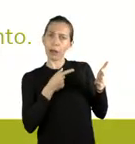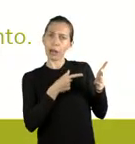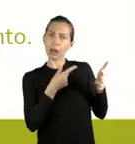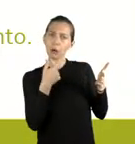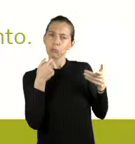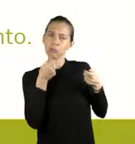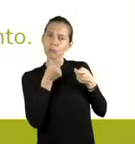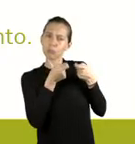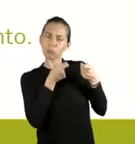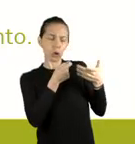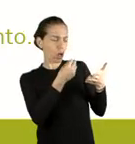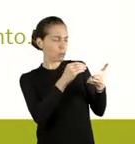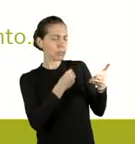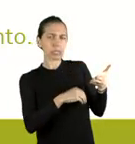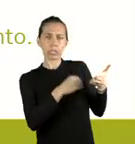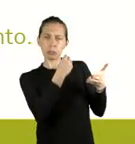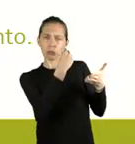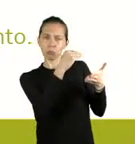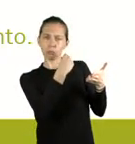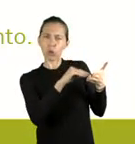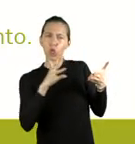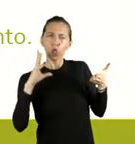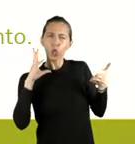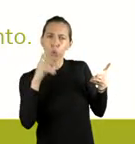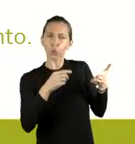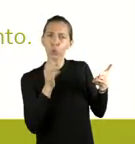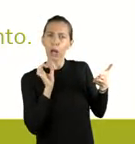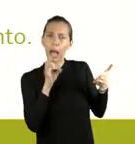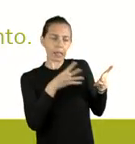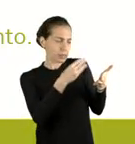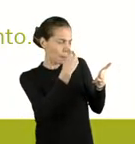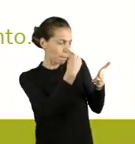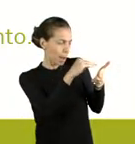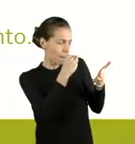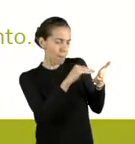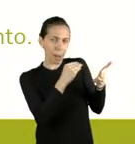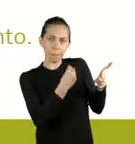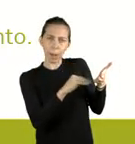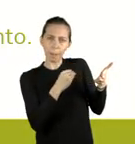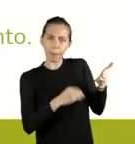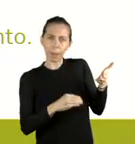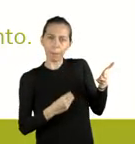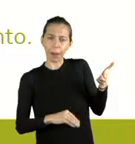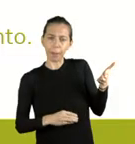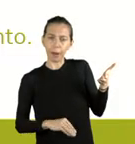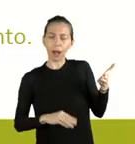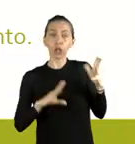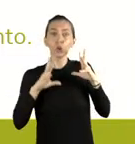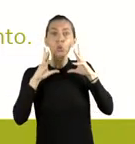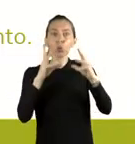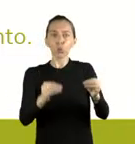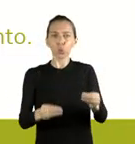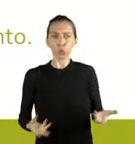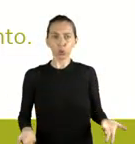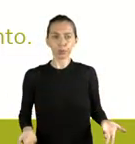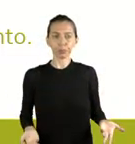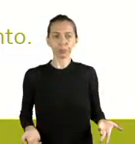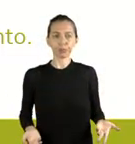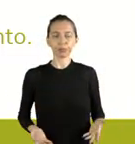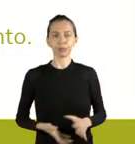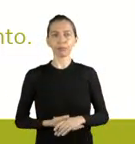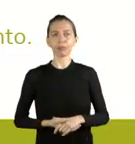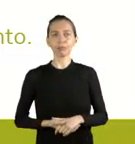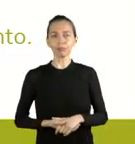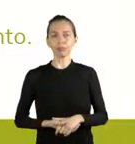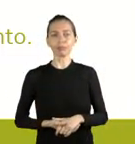E aí eu preciso escrever tudo. Eu vou precisar escrever tudo, 12 meses. Vou ter que fazer aí 4